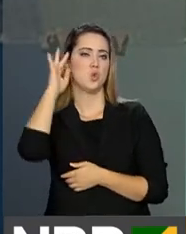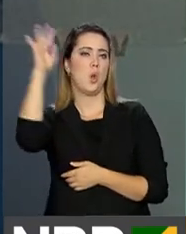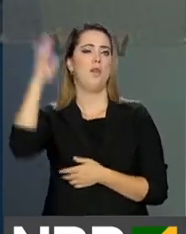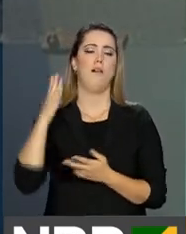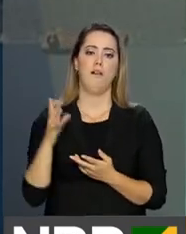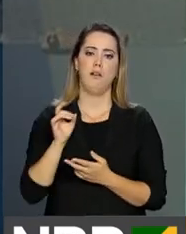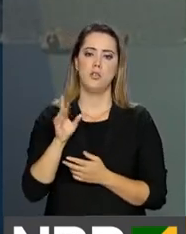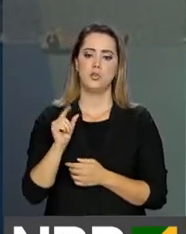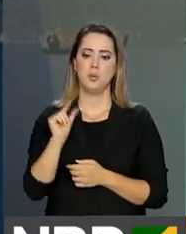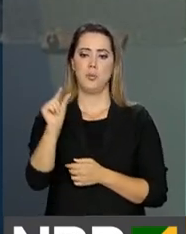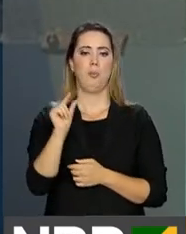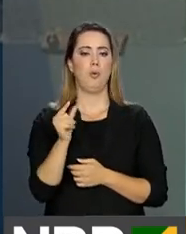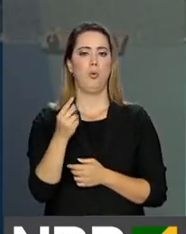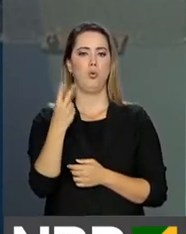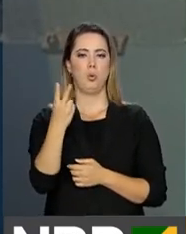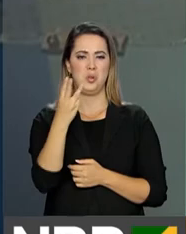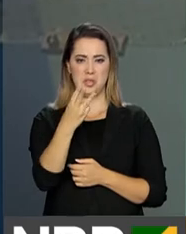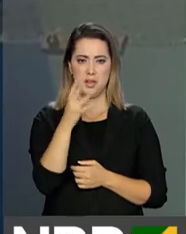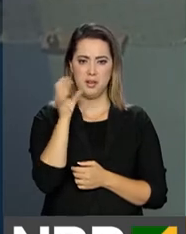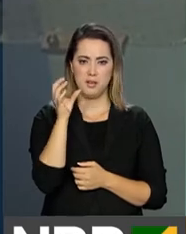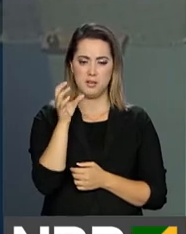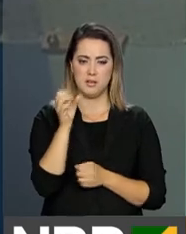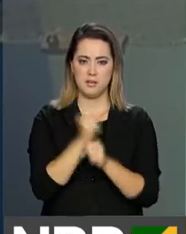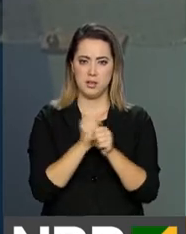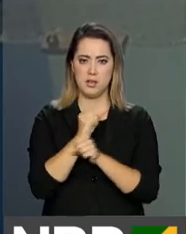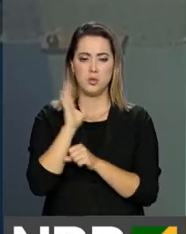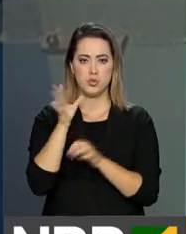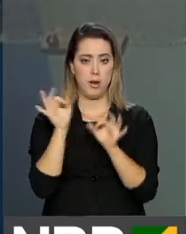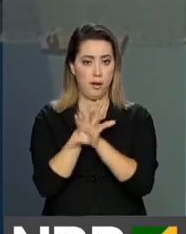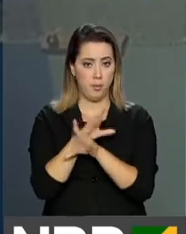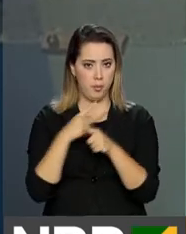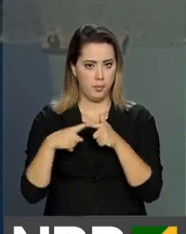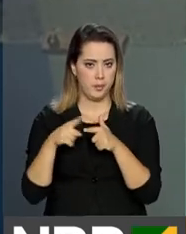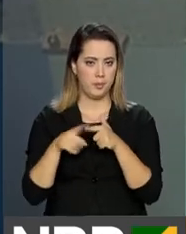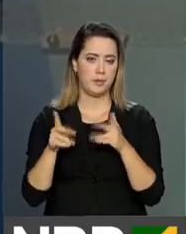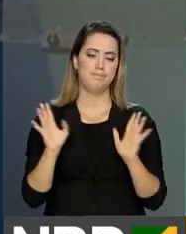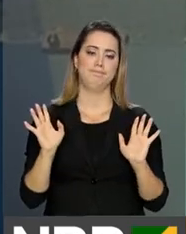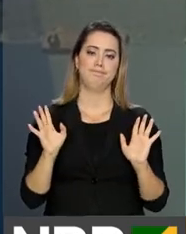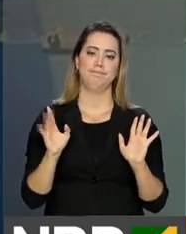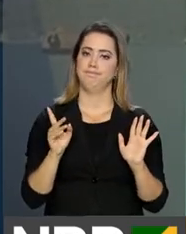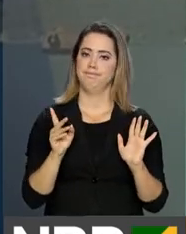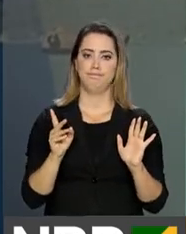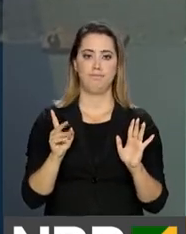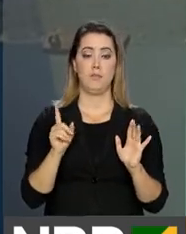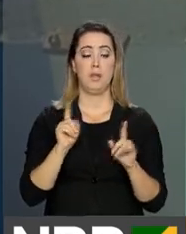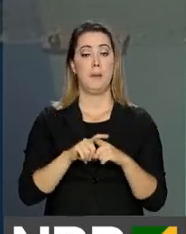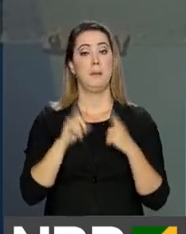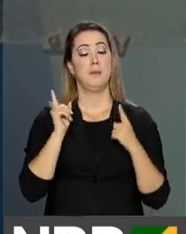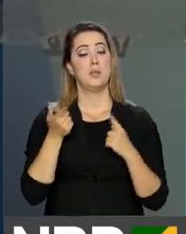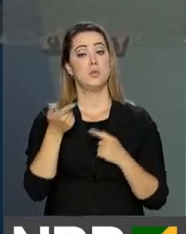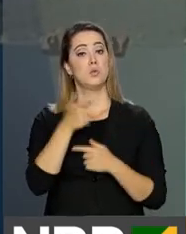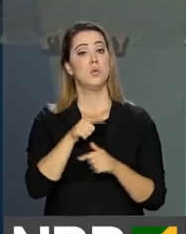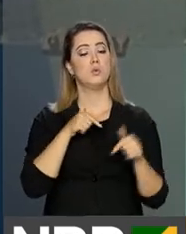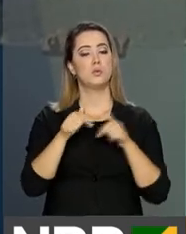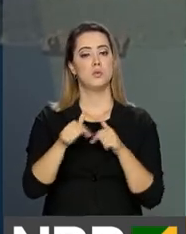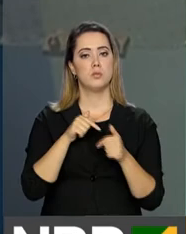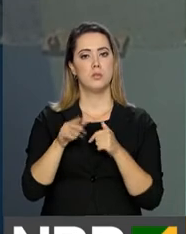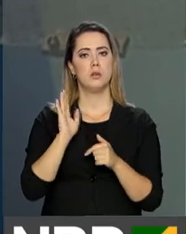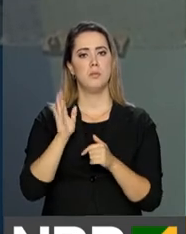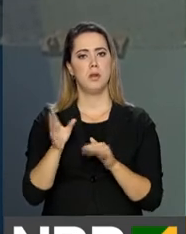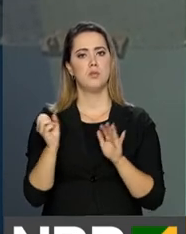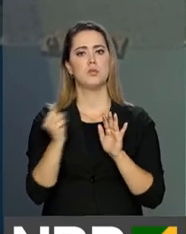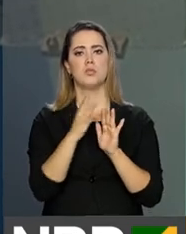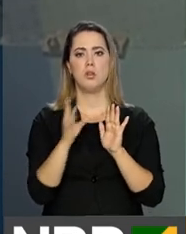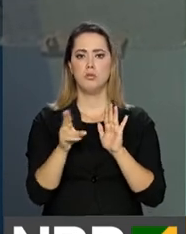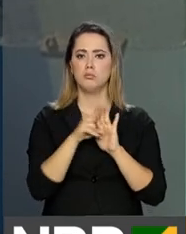que em pouquíssimo tempo, 2, 3 anos, nós vamos resolver esse assunto. Mas fomos tomando outras medidas de natureza reformista,